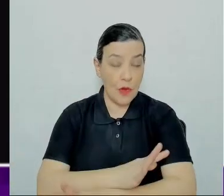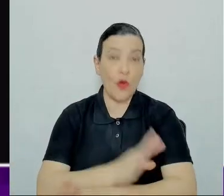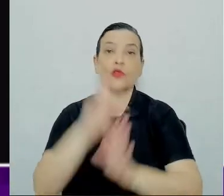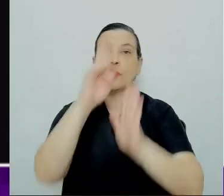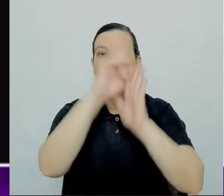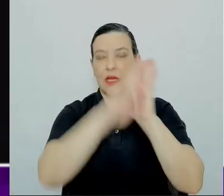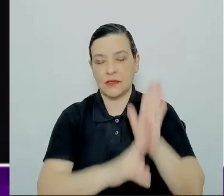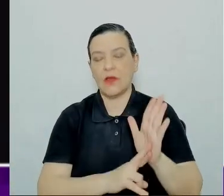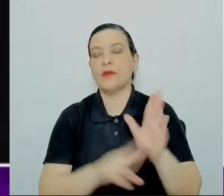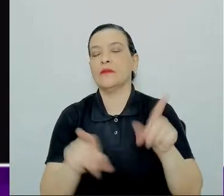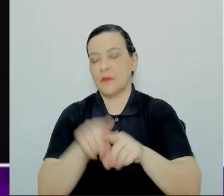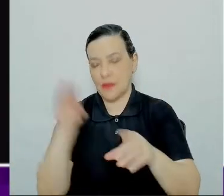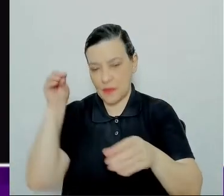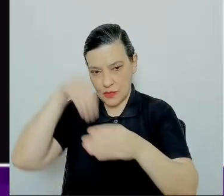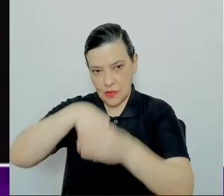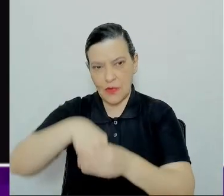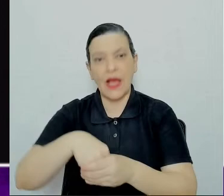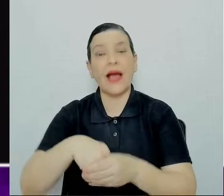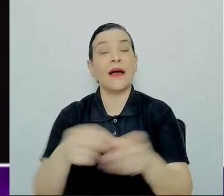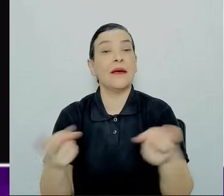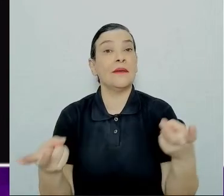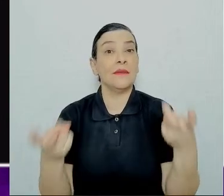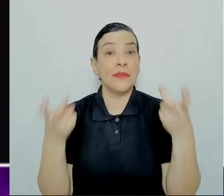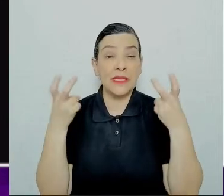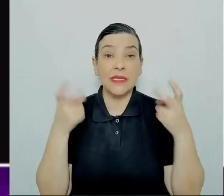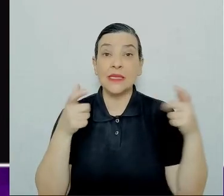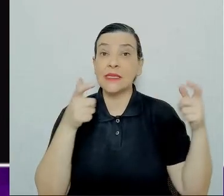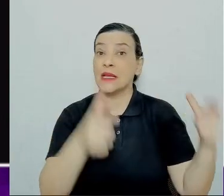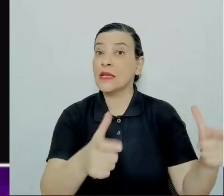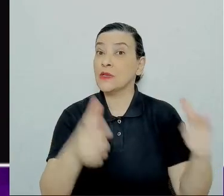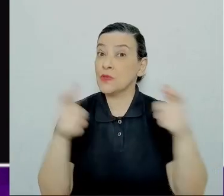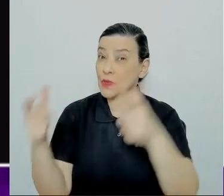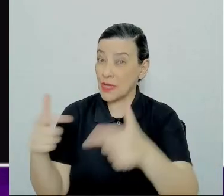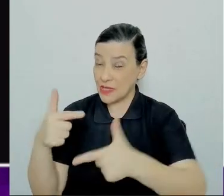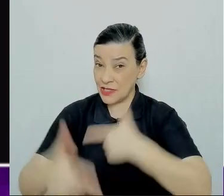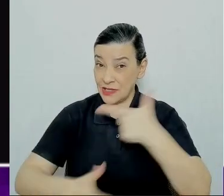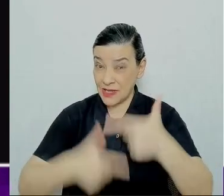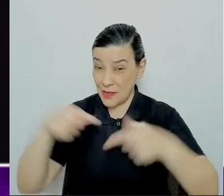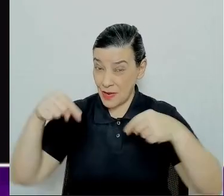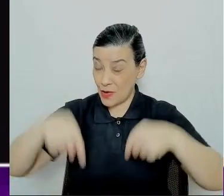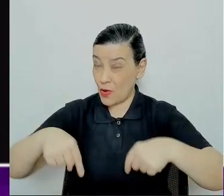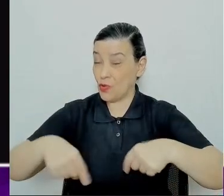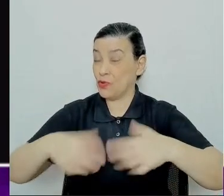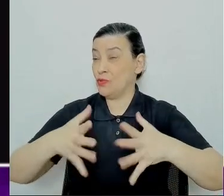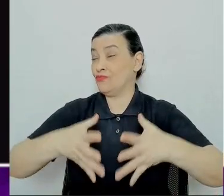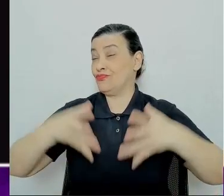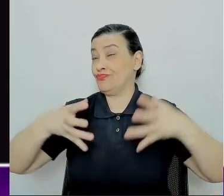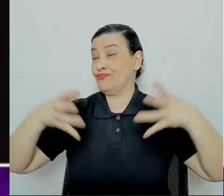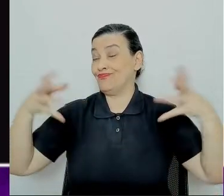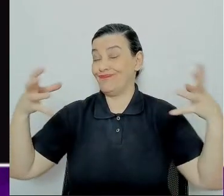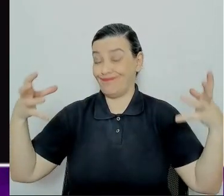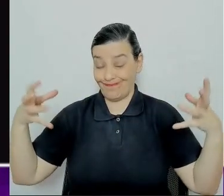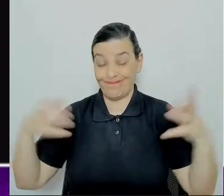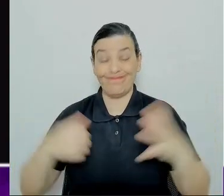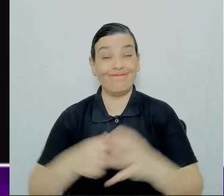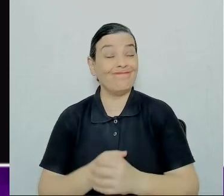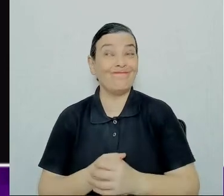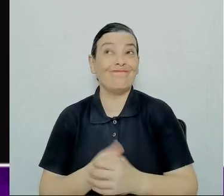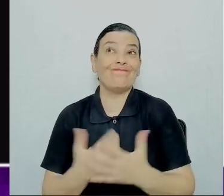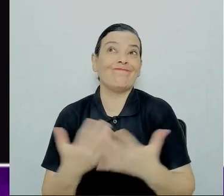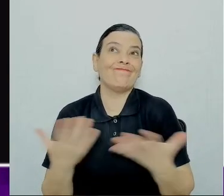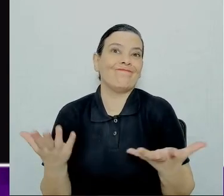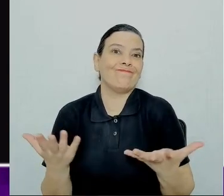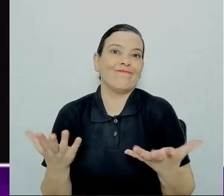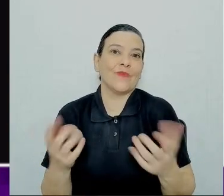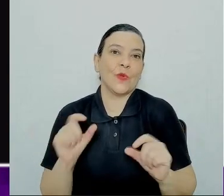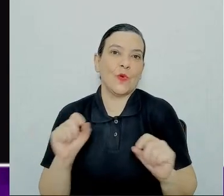configurar também. Perceba que os nossos ambientes hoje, eles cresceram de tal forma que não que a gente não tenha